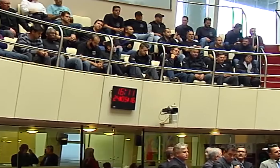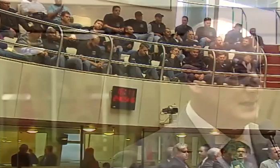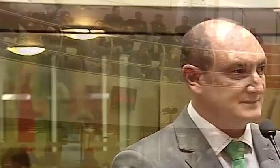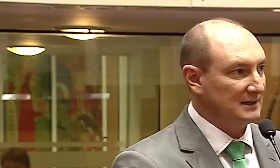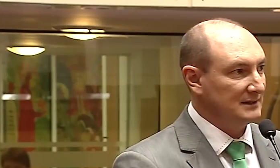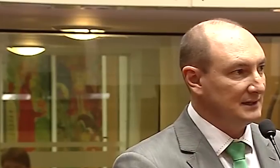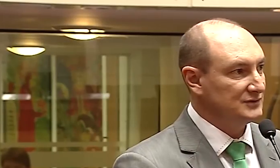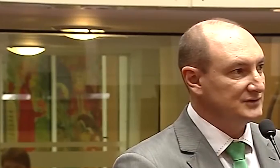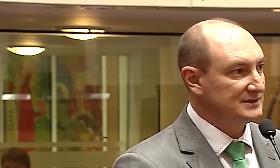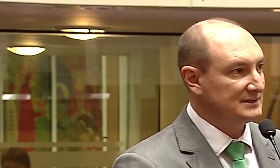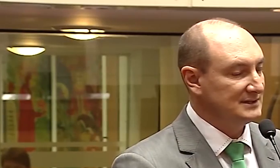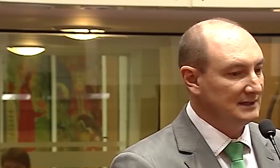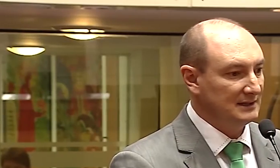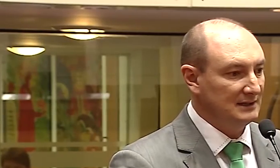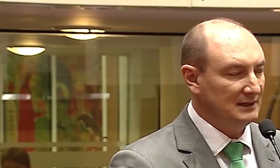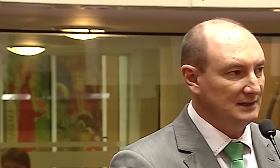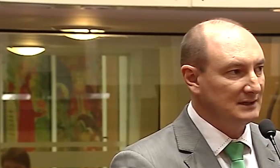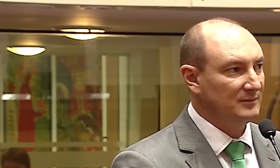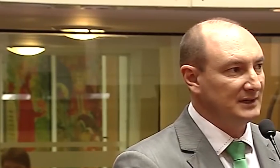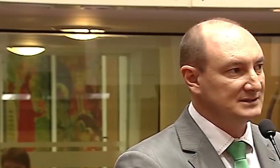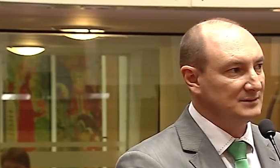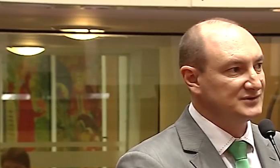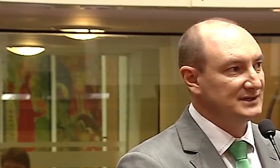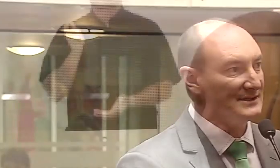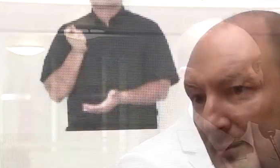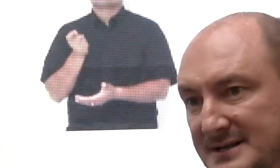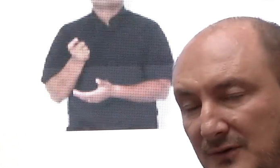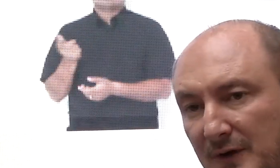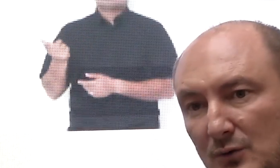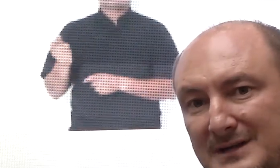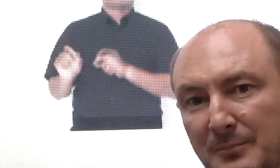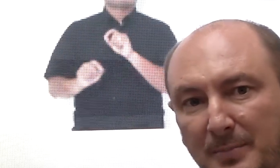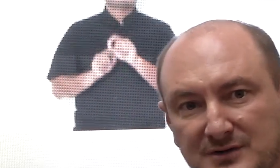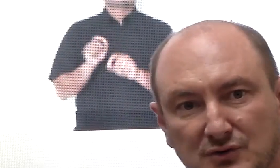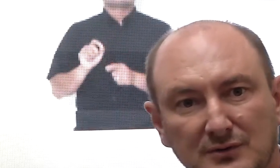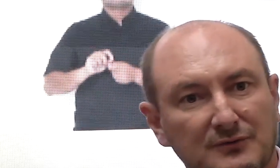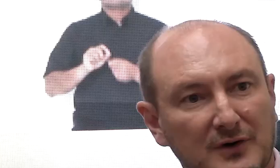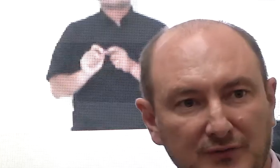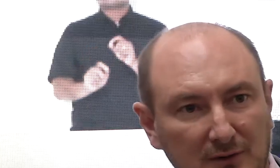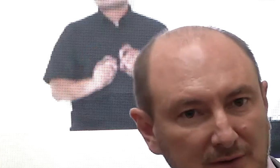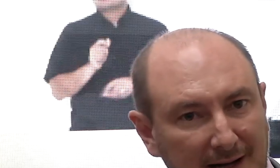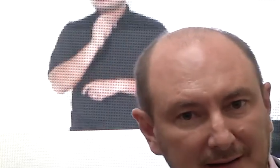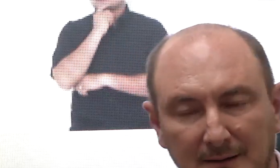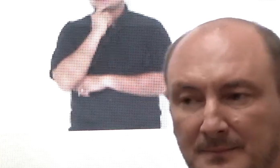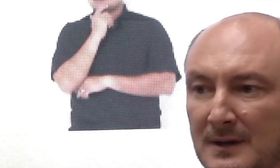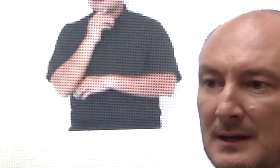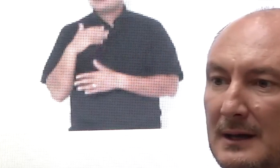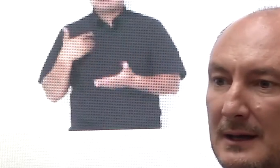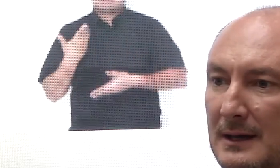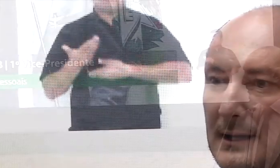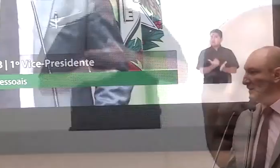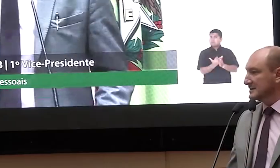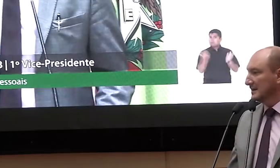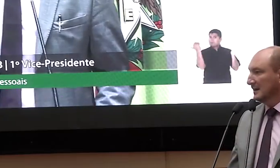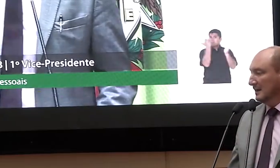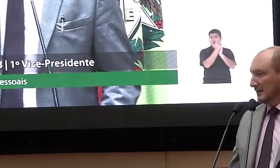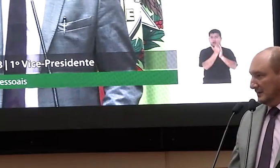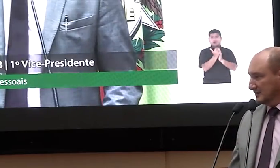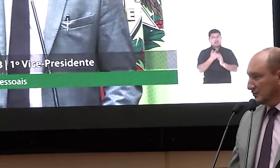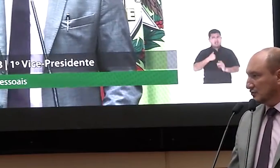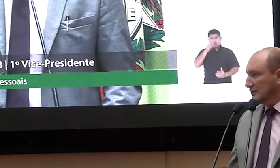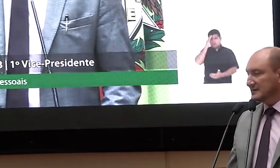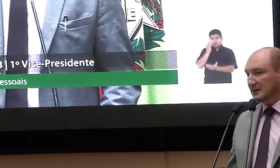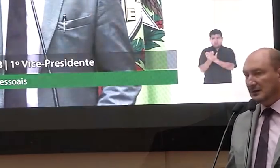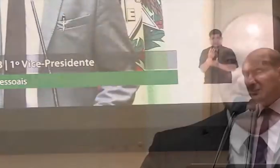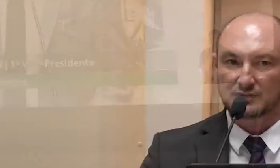formado em direito tem especialização em gestão pública é casado e tem duas filhas com 27 anos foi